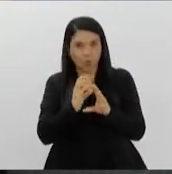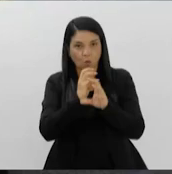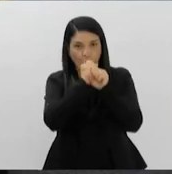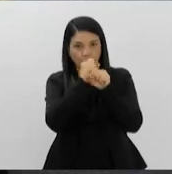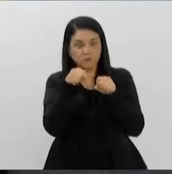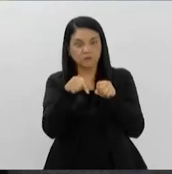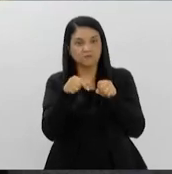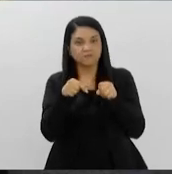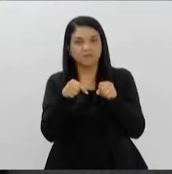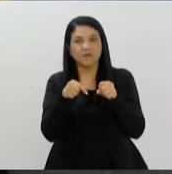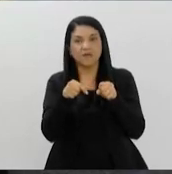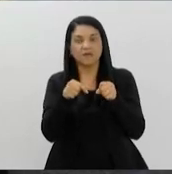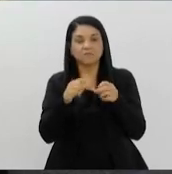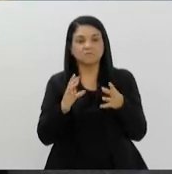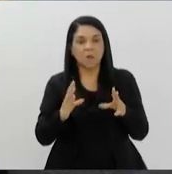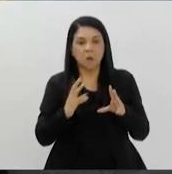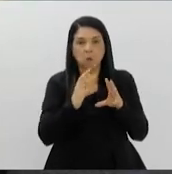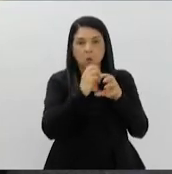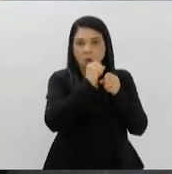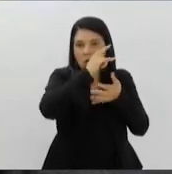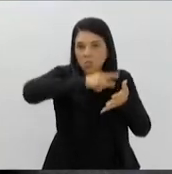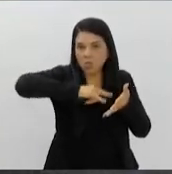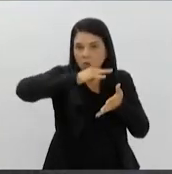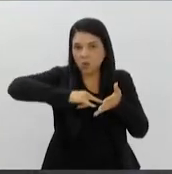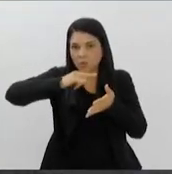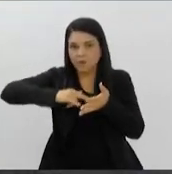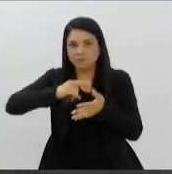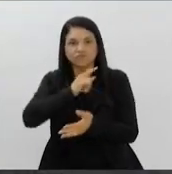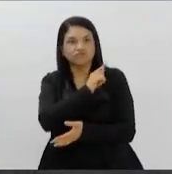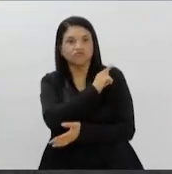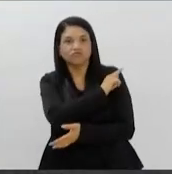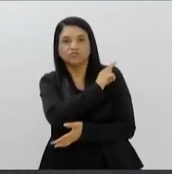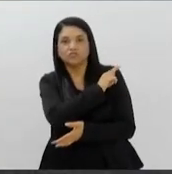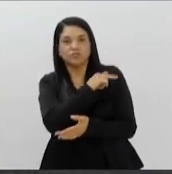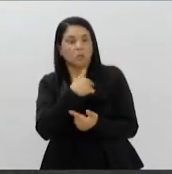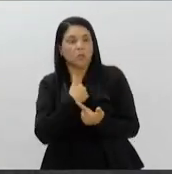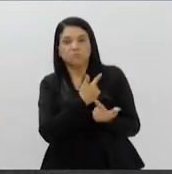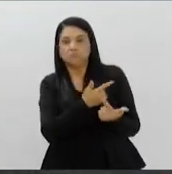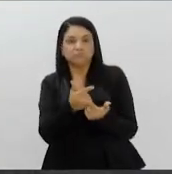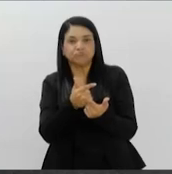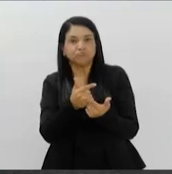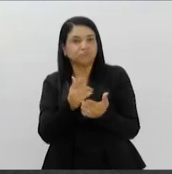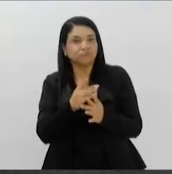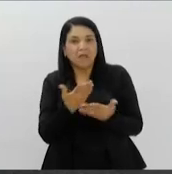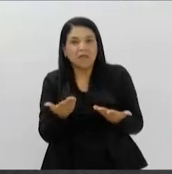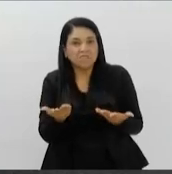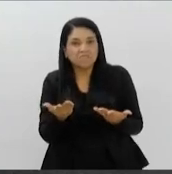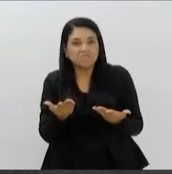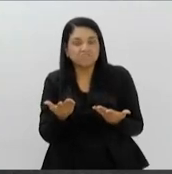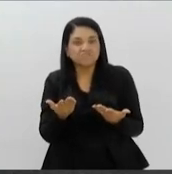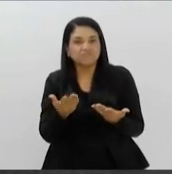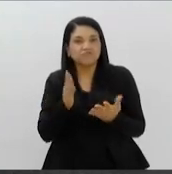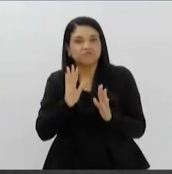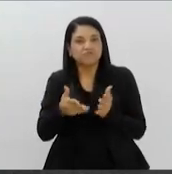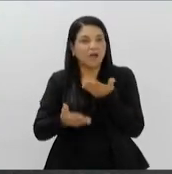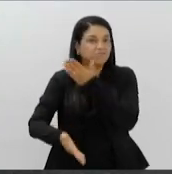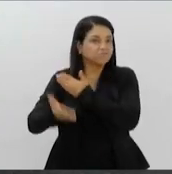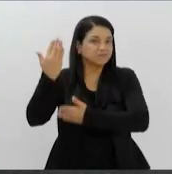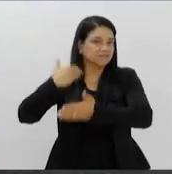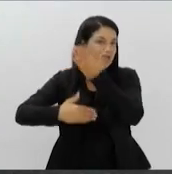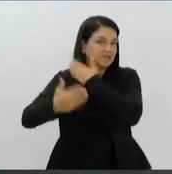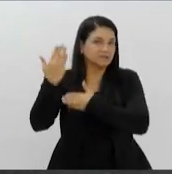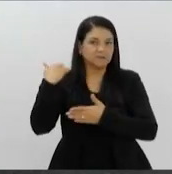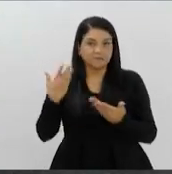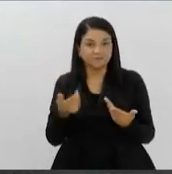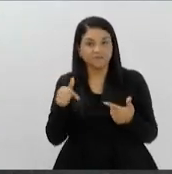fazer uma juntada de documento de uma gestão que ele nem faz parte mais. E isso é muito ruim. Então, o que a gente está fazendo